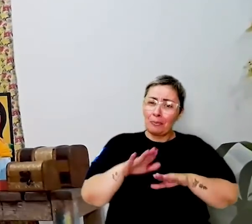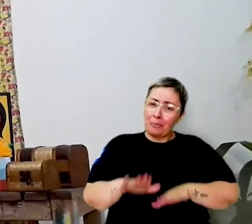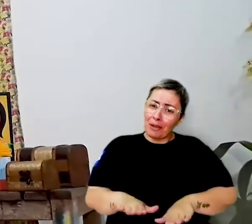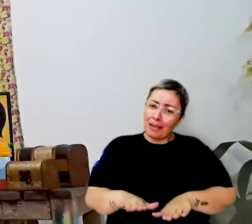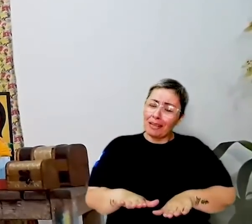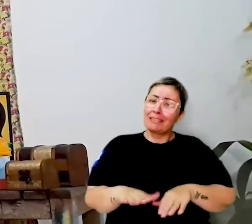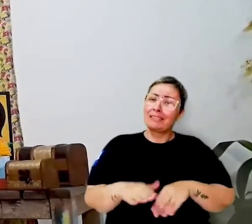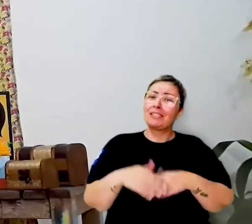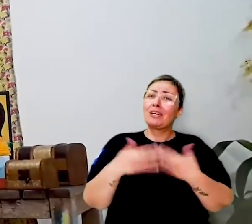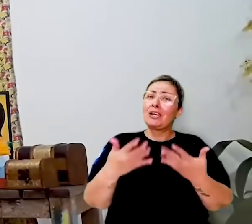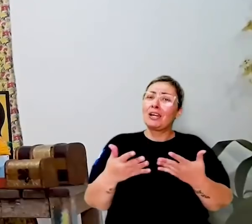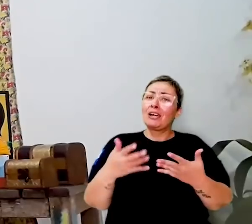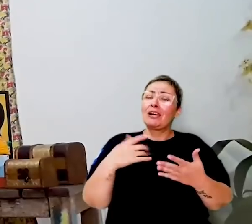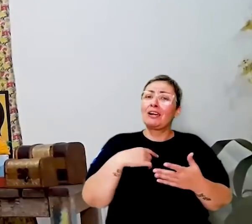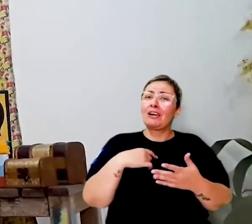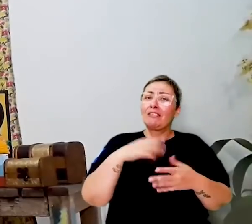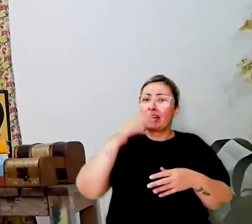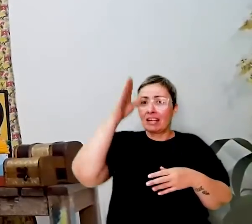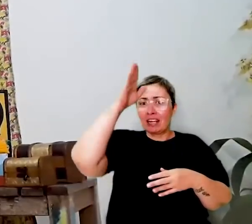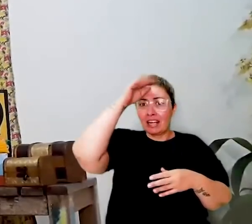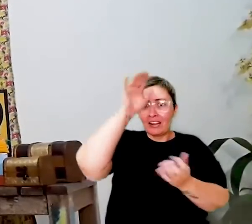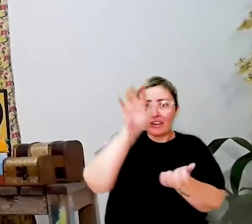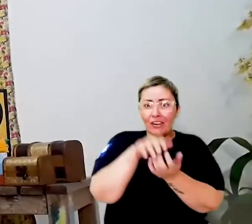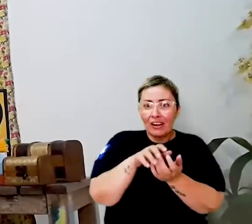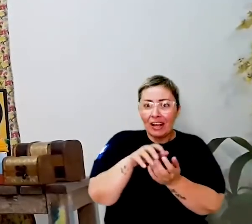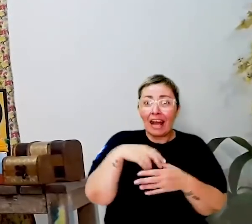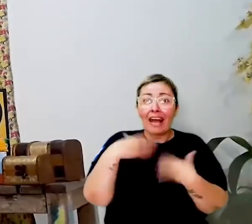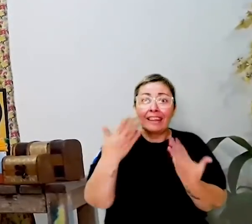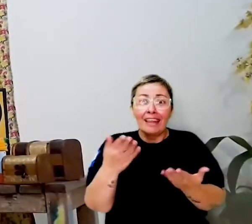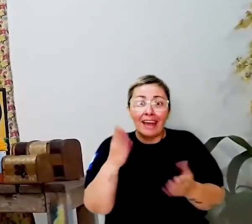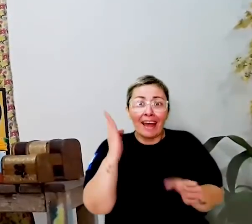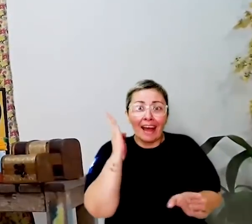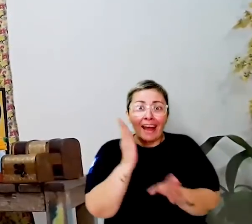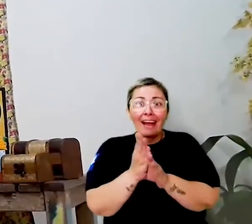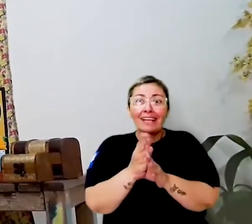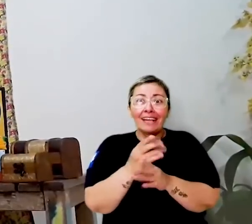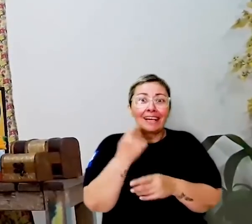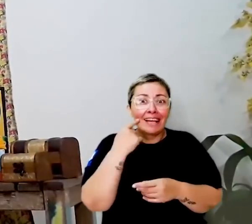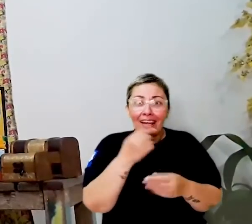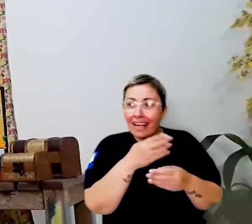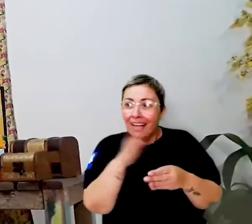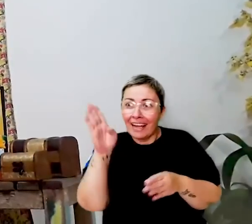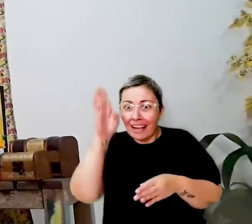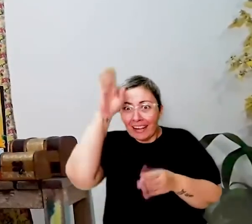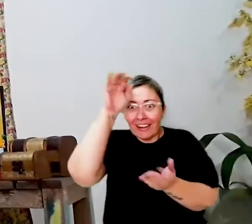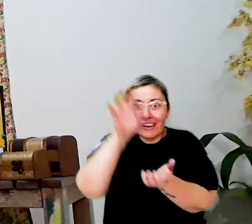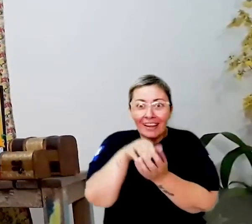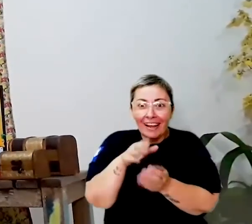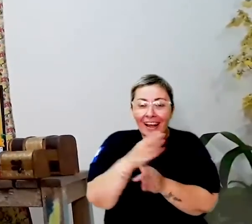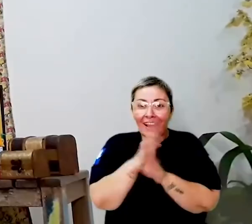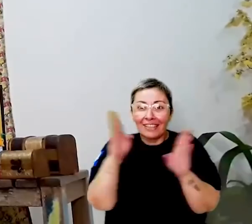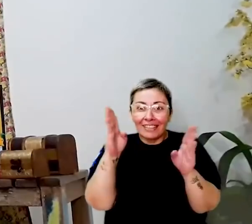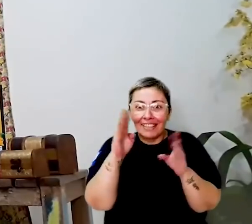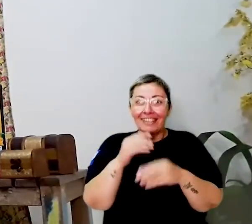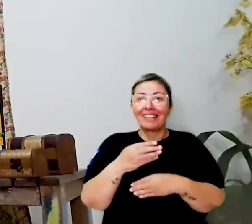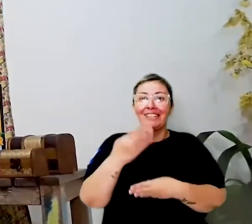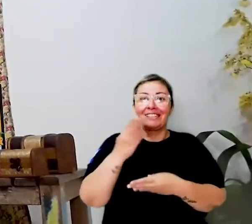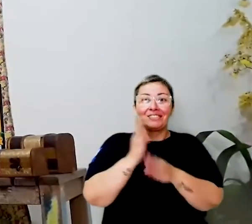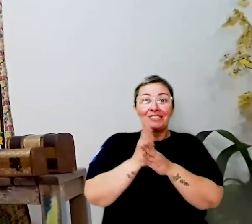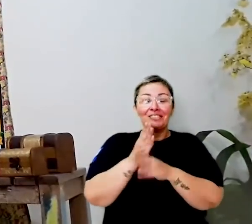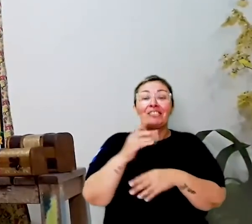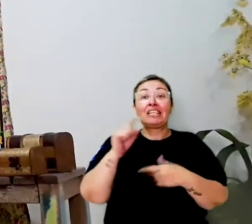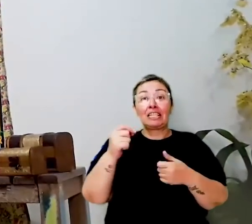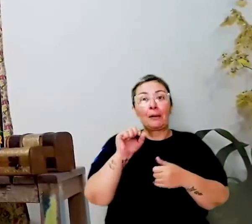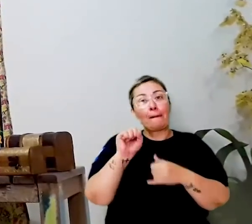pequenas? Cuca! Achou! Cuca! Achou! Quem